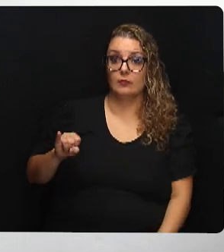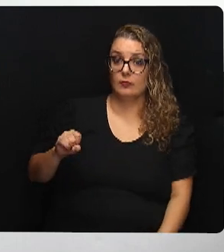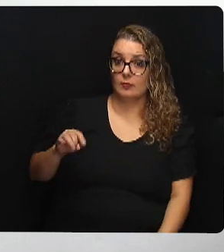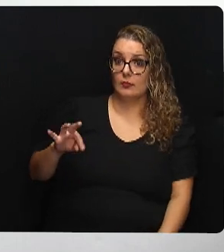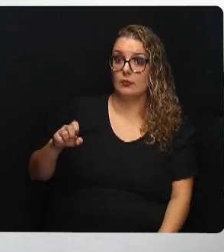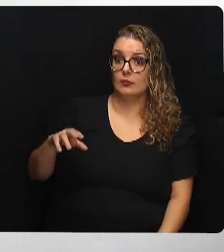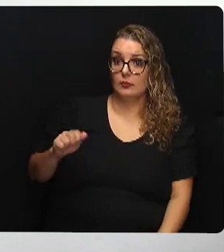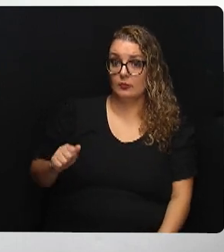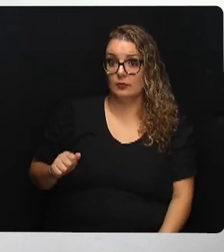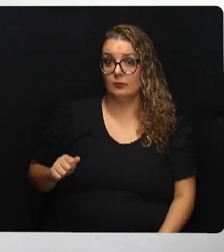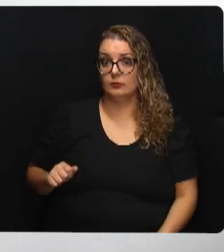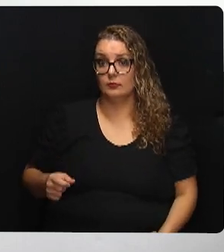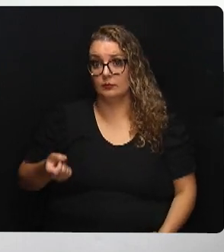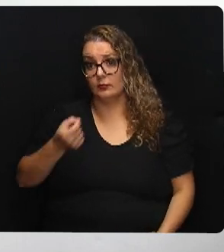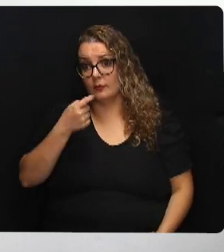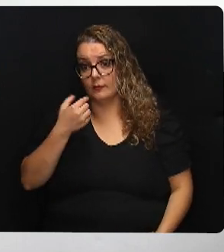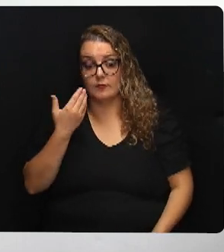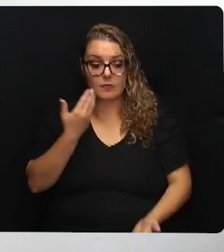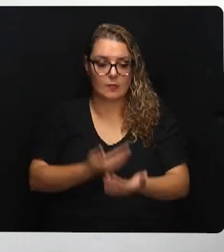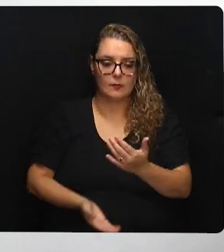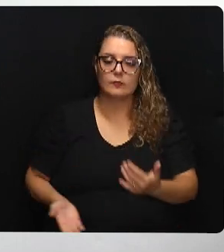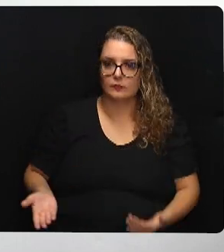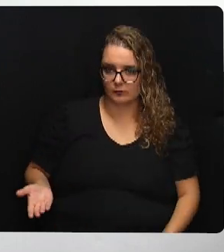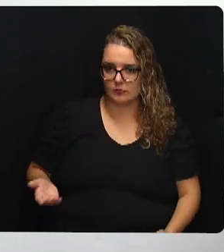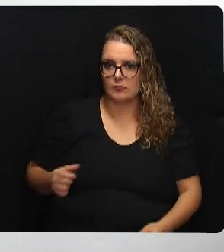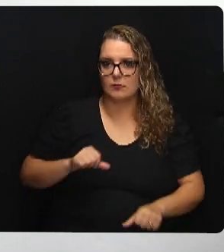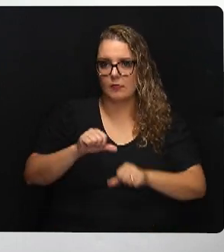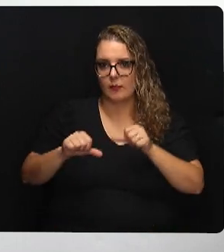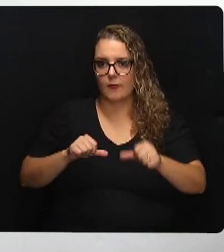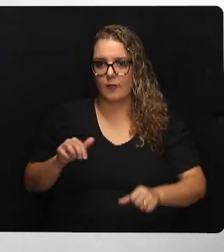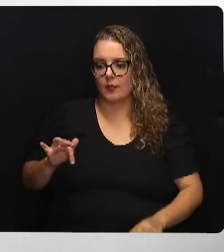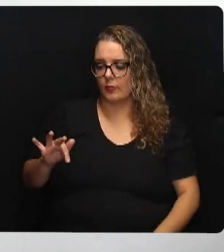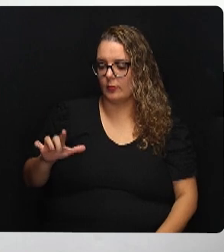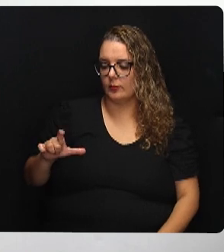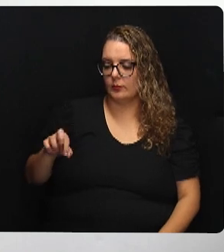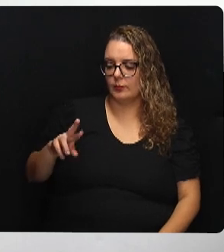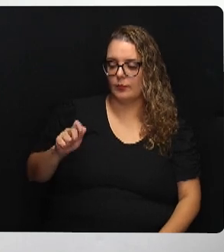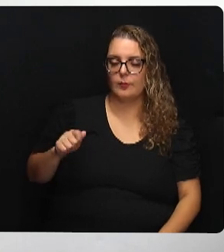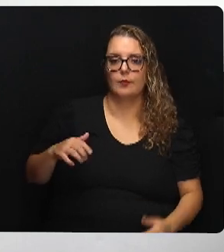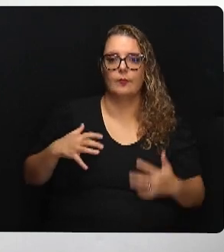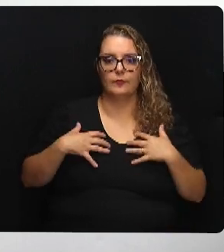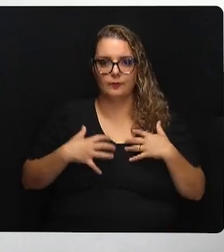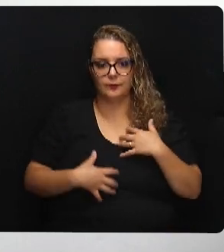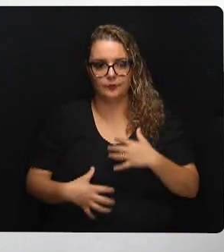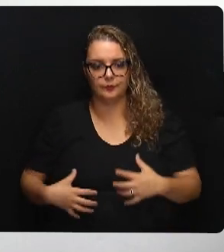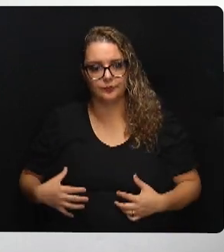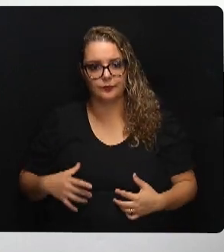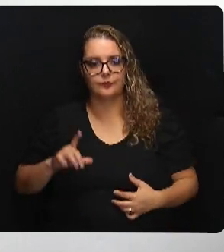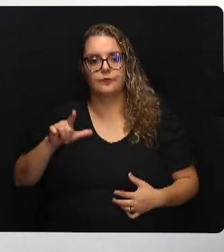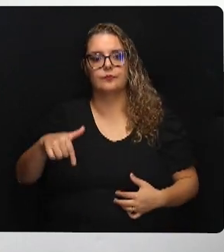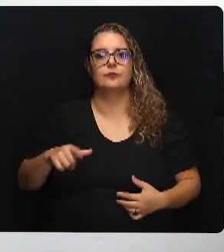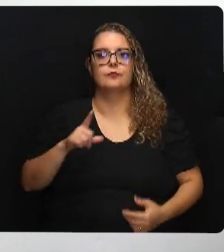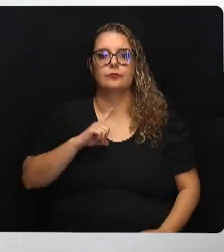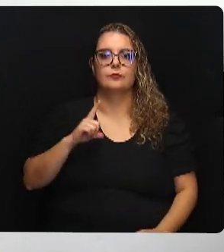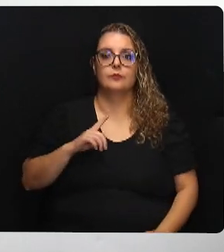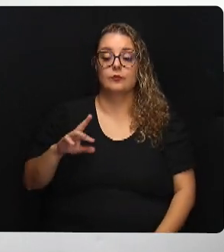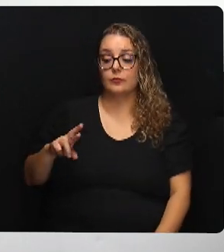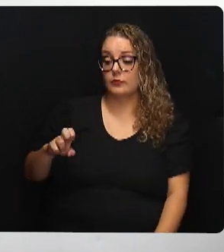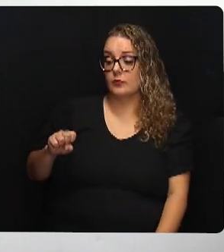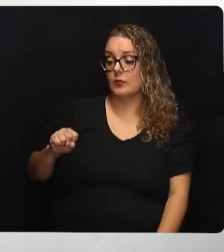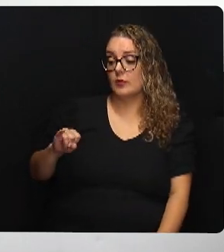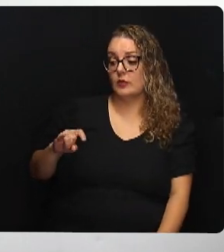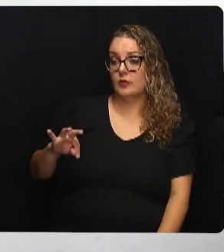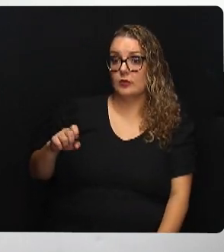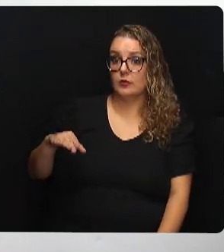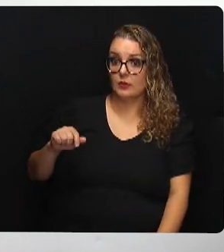uma resistência. Você acaba alterando a sua flora no seu organismo e depois você vai ter